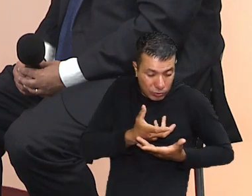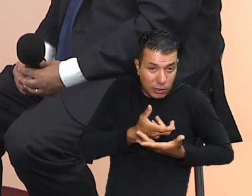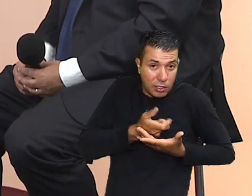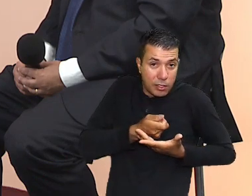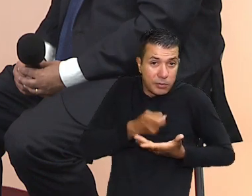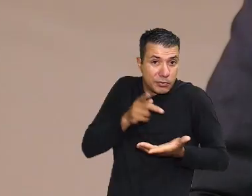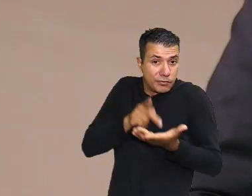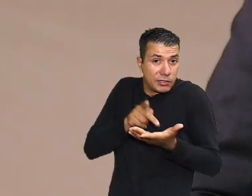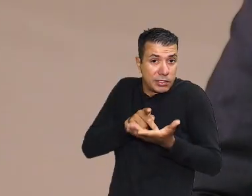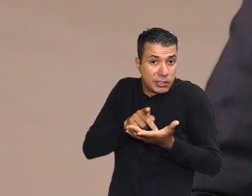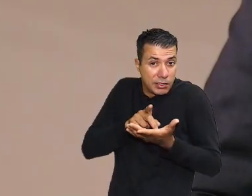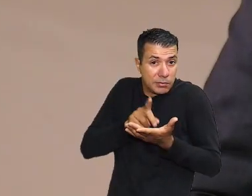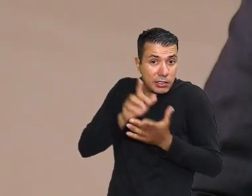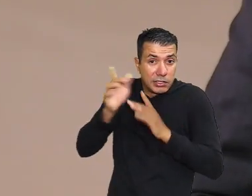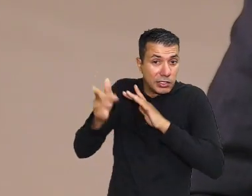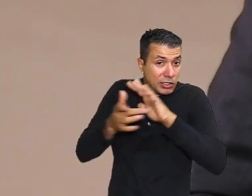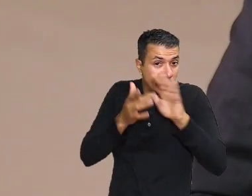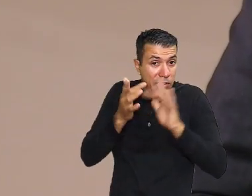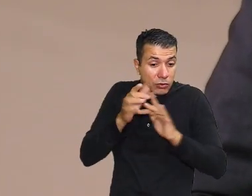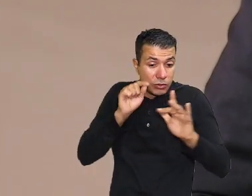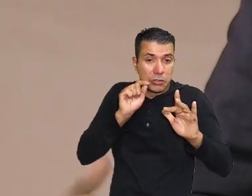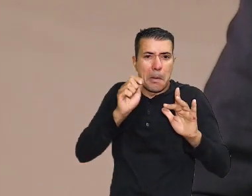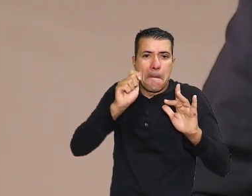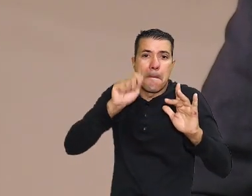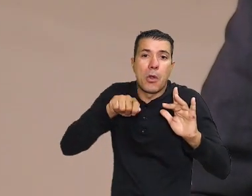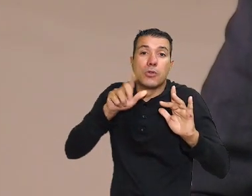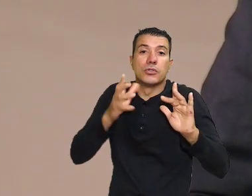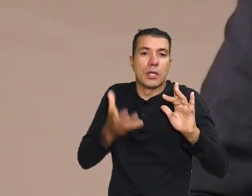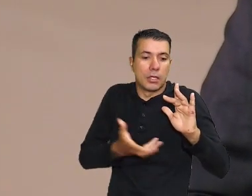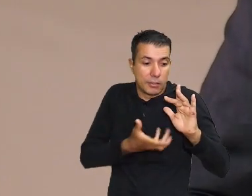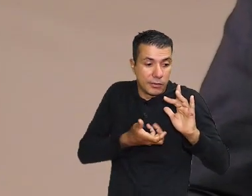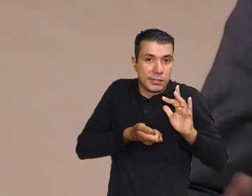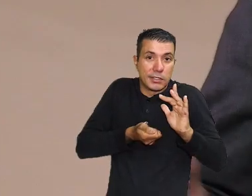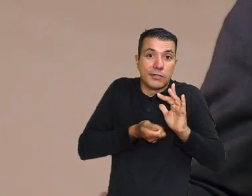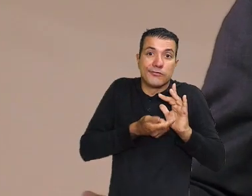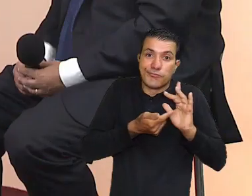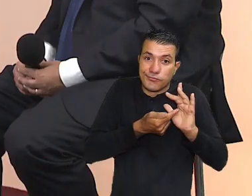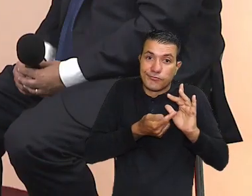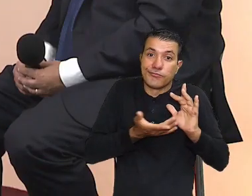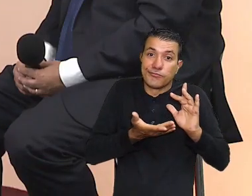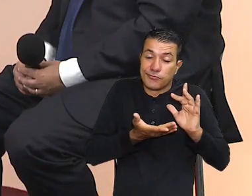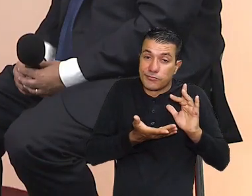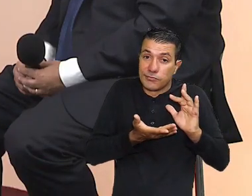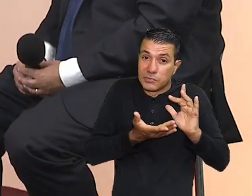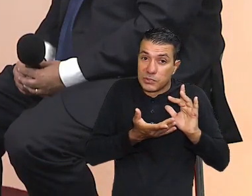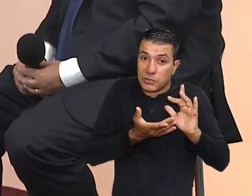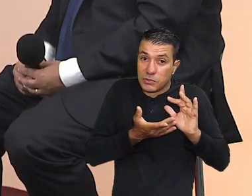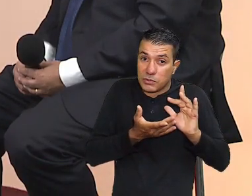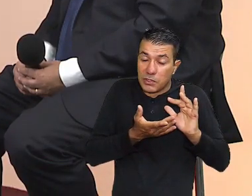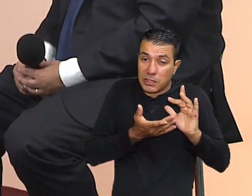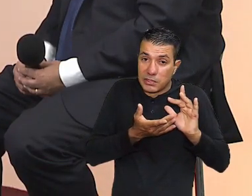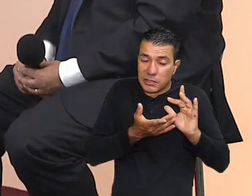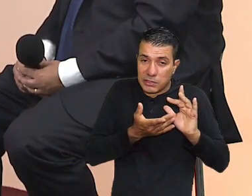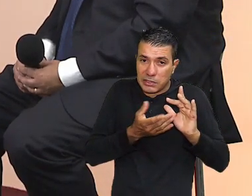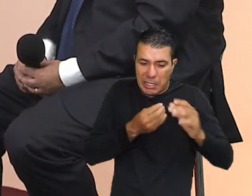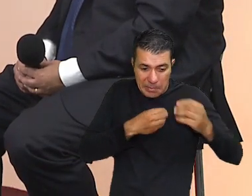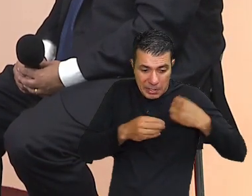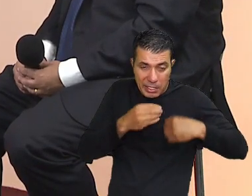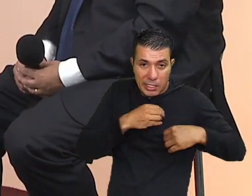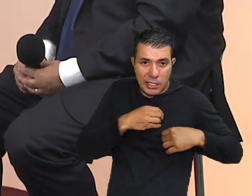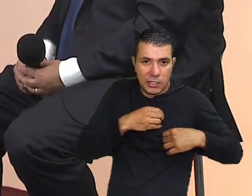verdadeiramente Jesus Cristo, é que poderão ter a salvação quando Jesus voltar. Então, a Bíblia diz que aquilo que era incorruptível, não é